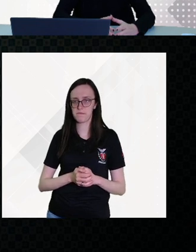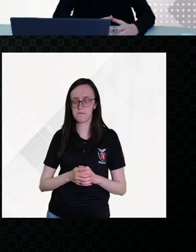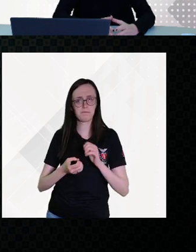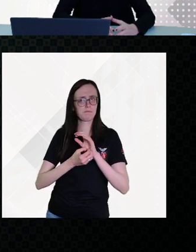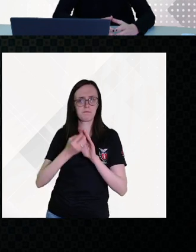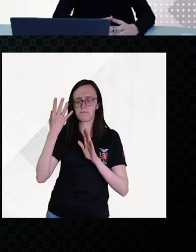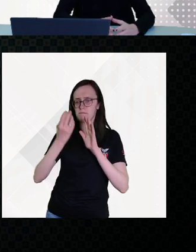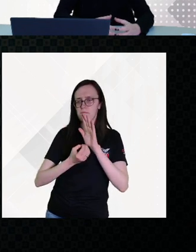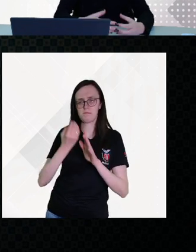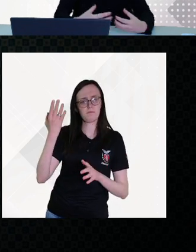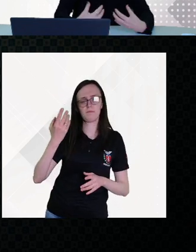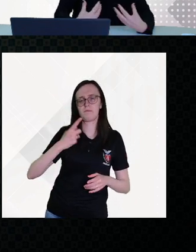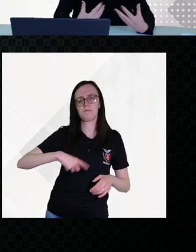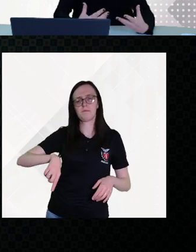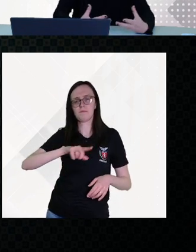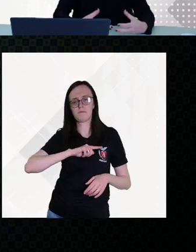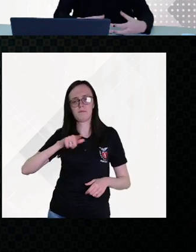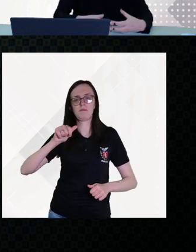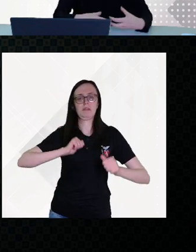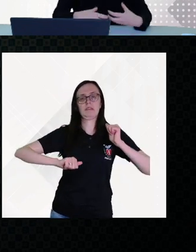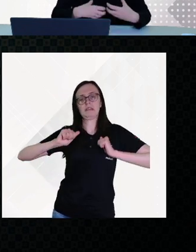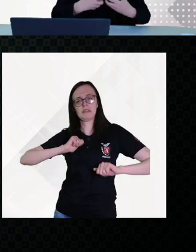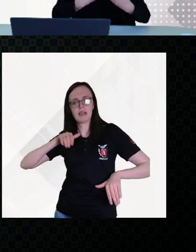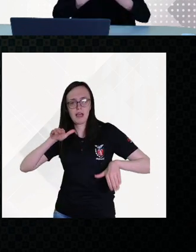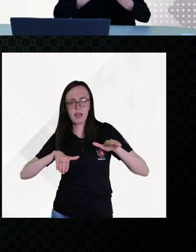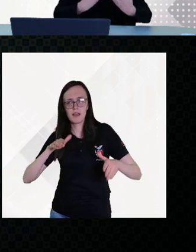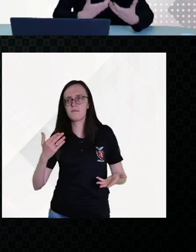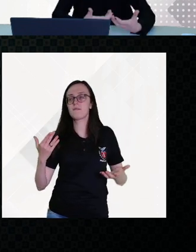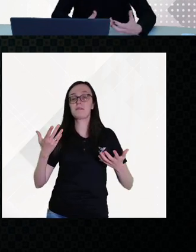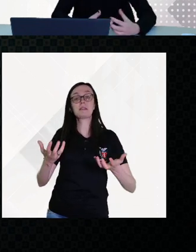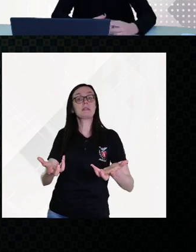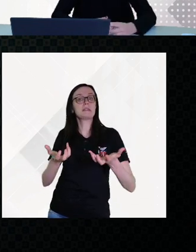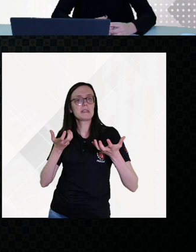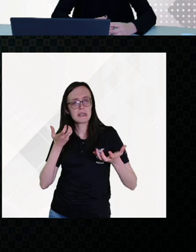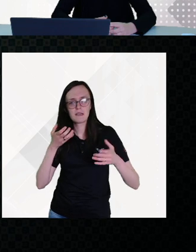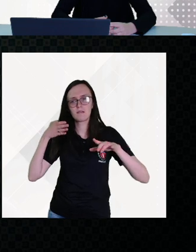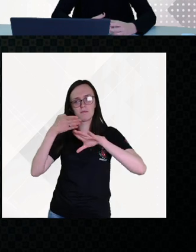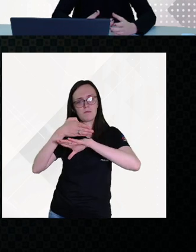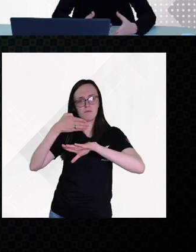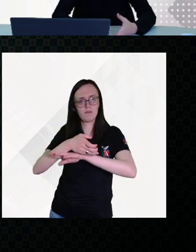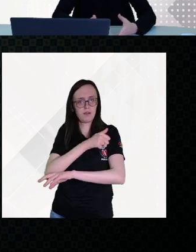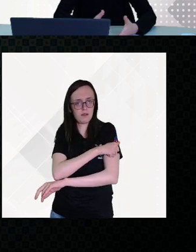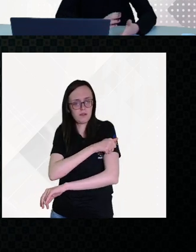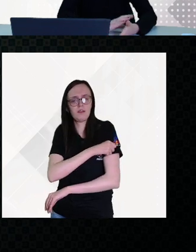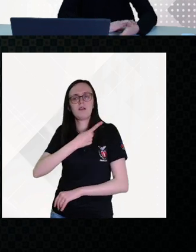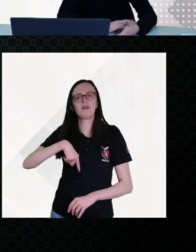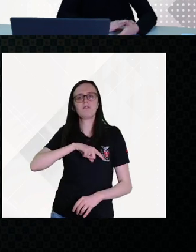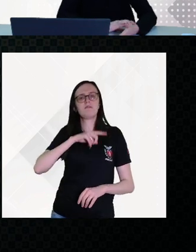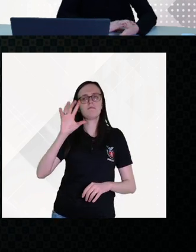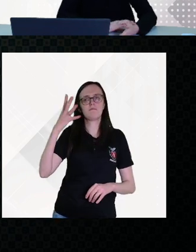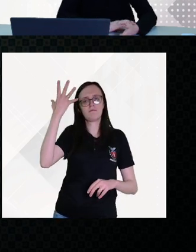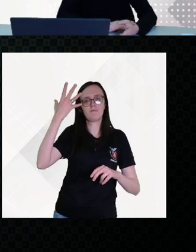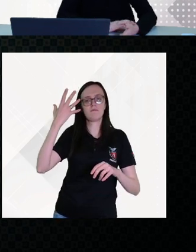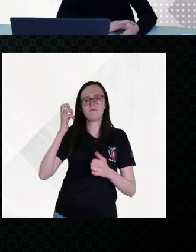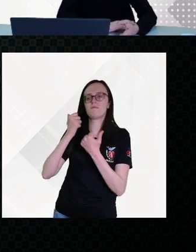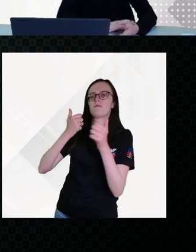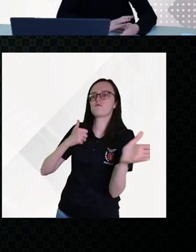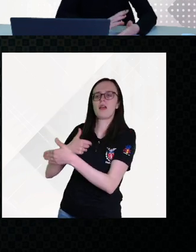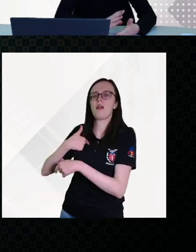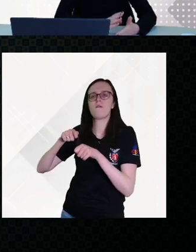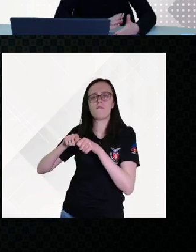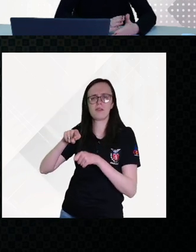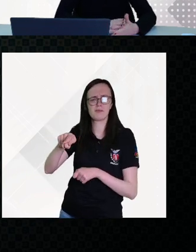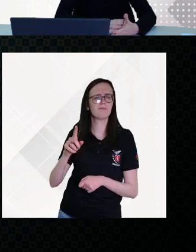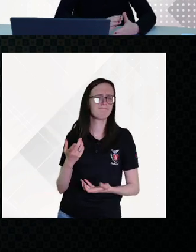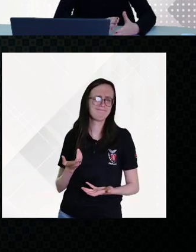muitas vezes, nessa ansiedade ou nessa do querer a participação desse aluno, a gente acaba fazendo por ele, né?